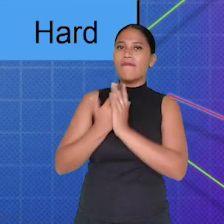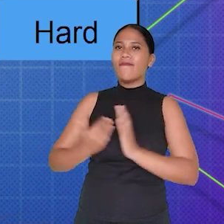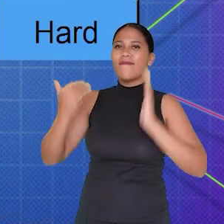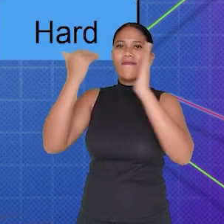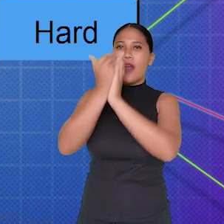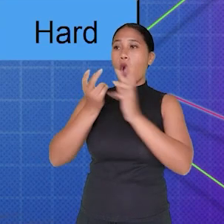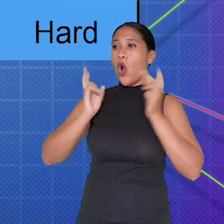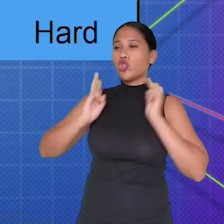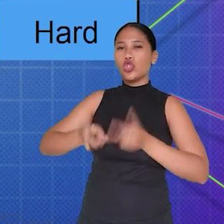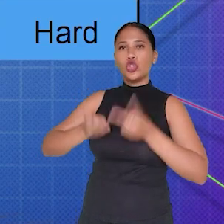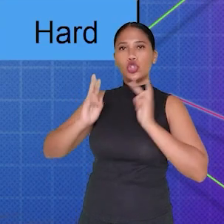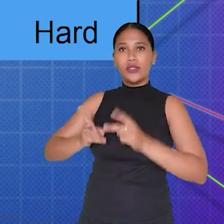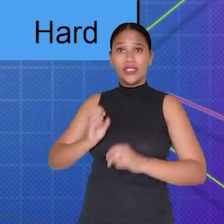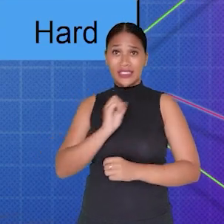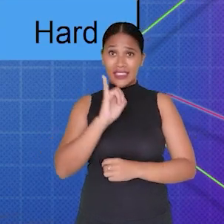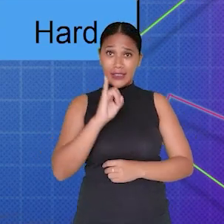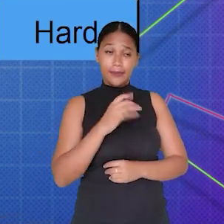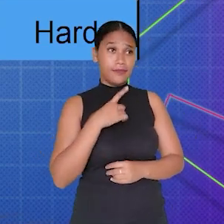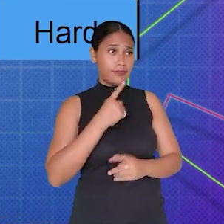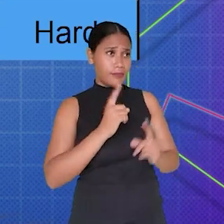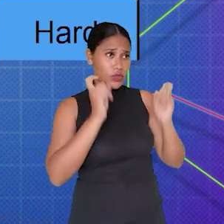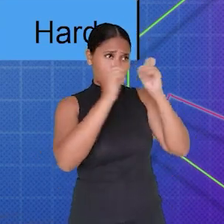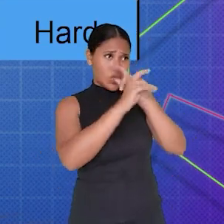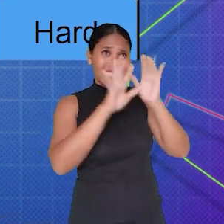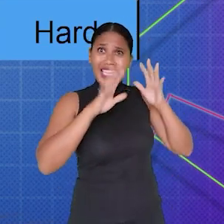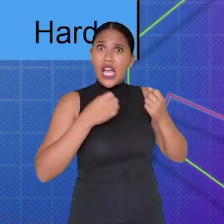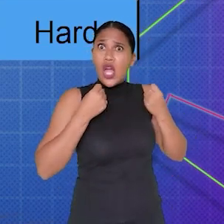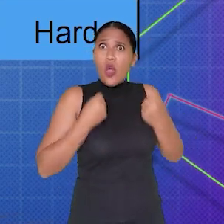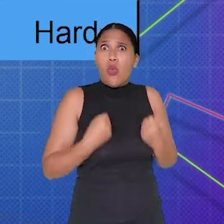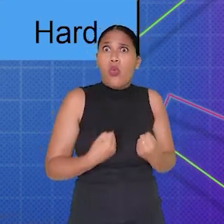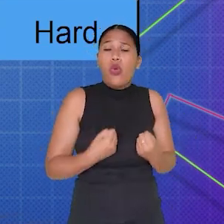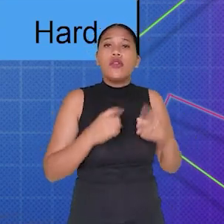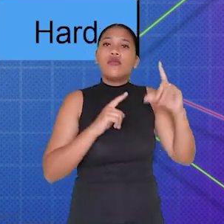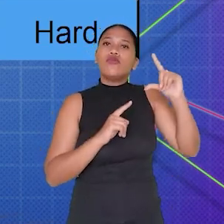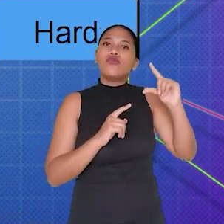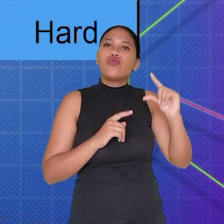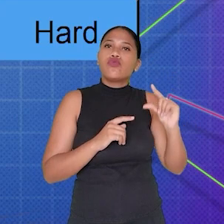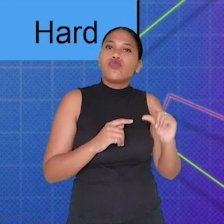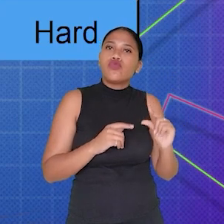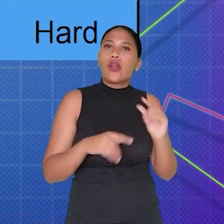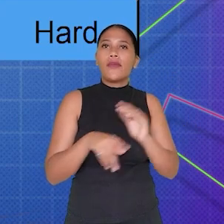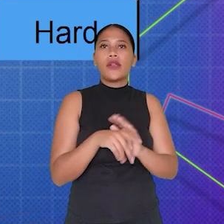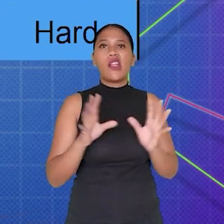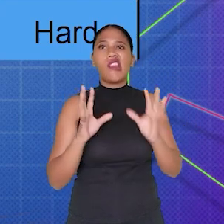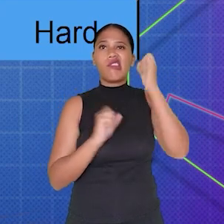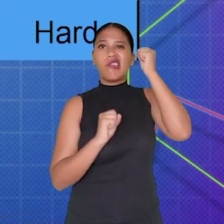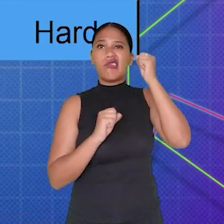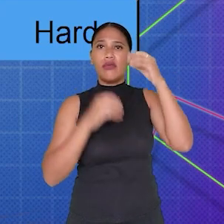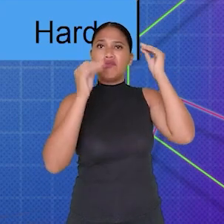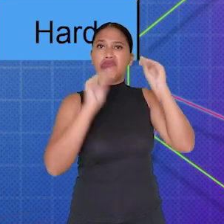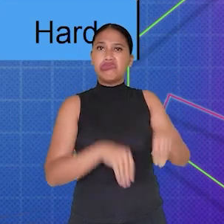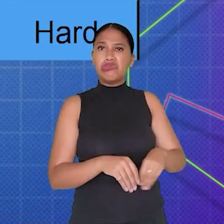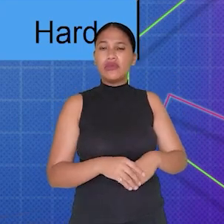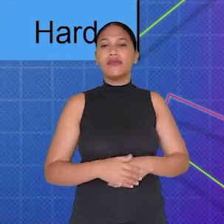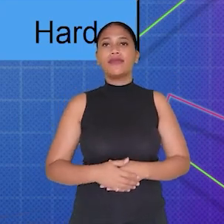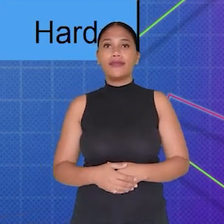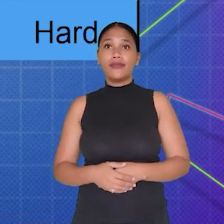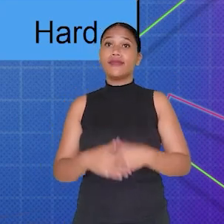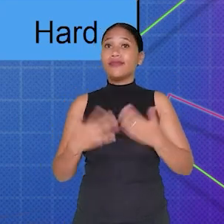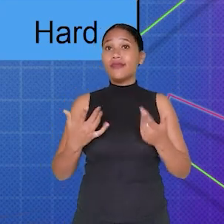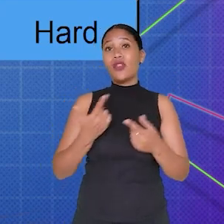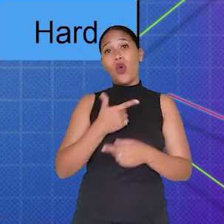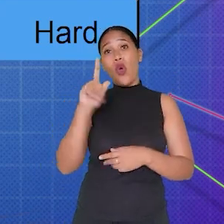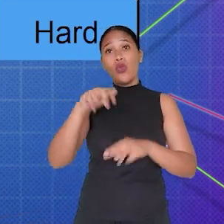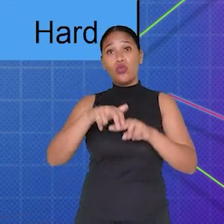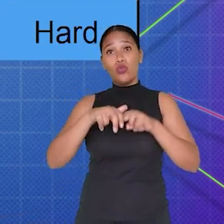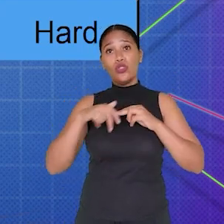dificuldade pode ser aumentada para manter o desafio. Se o jogador estiver enfrentando dificuldades, a dificuldade pode ser reduzida para que ele não fique frustrado e